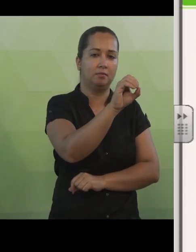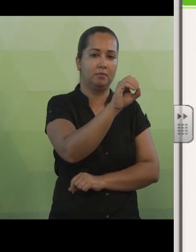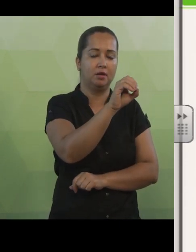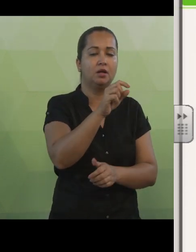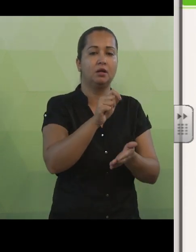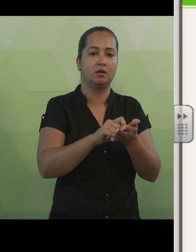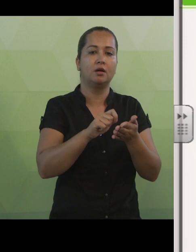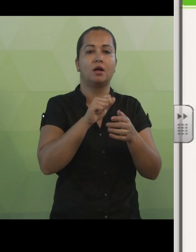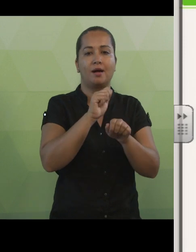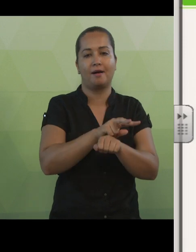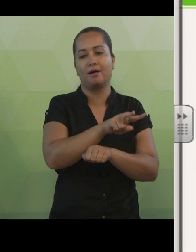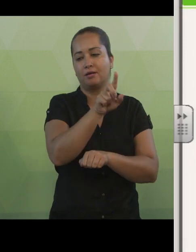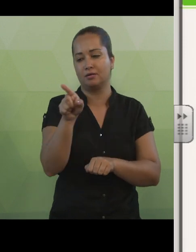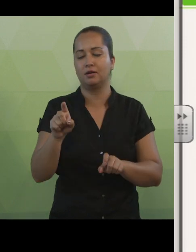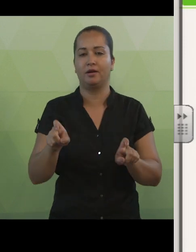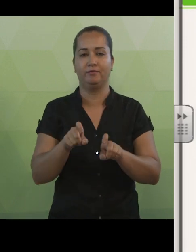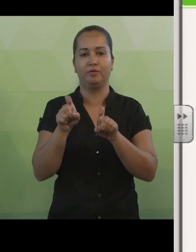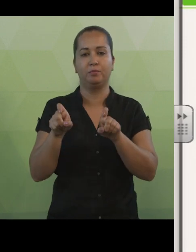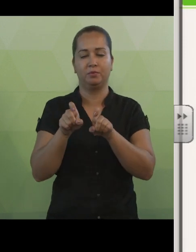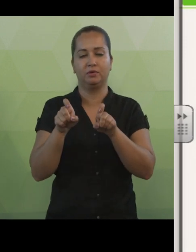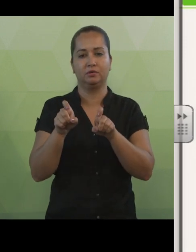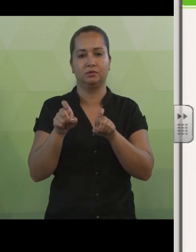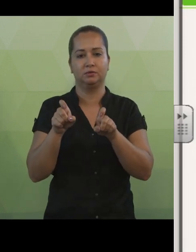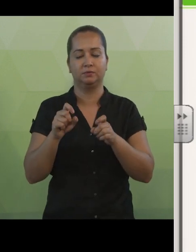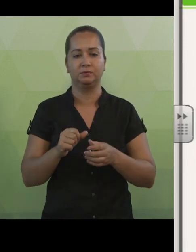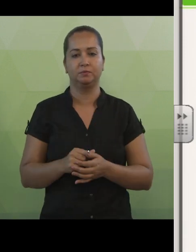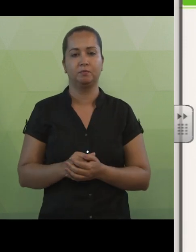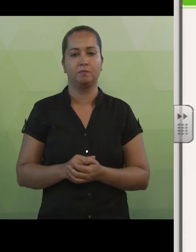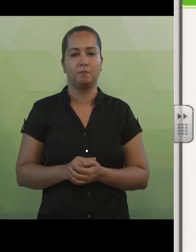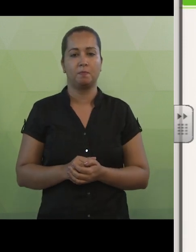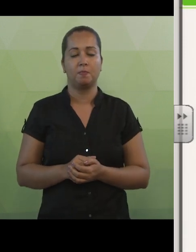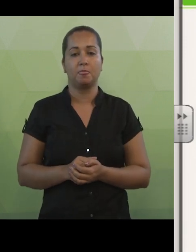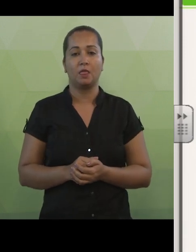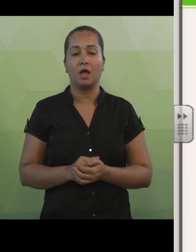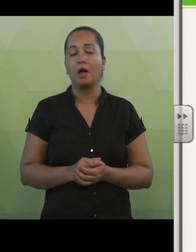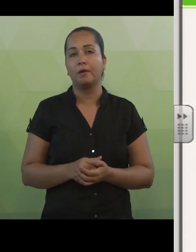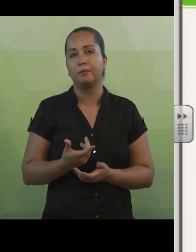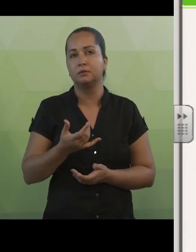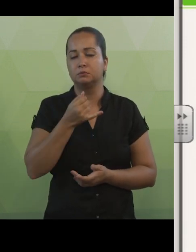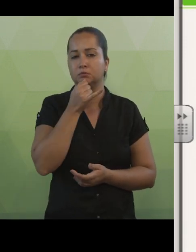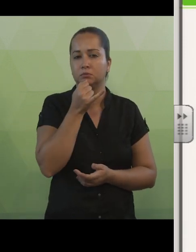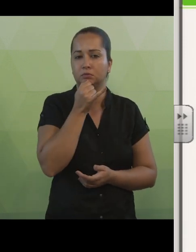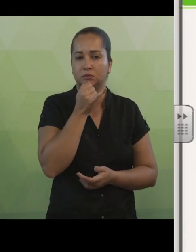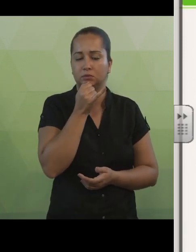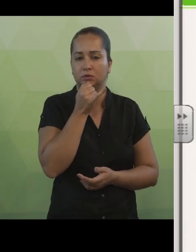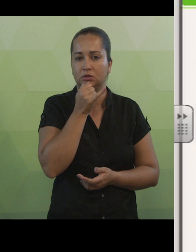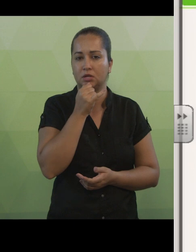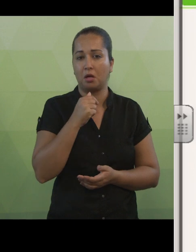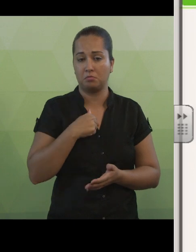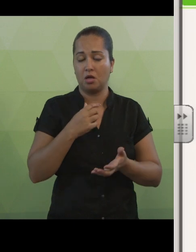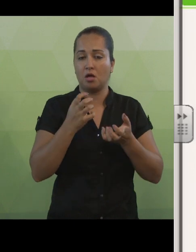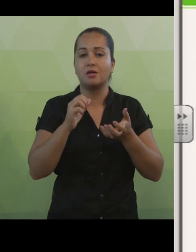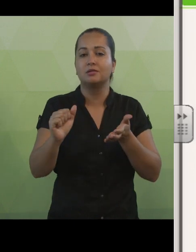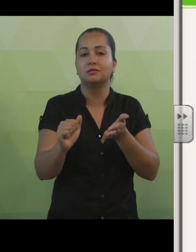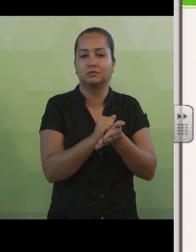está matriculado no curso de informática. Quando eu tentar deletar